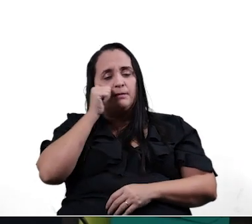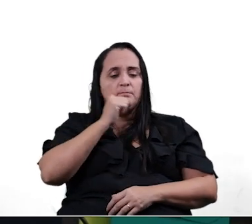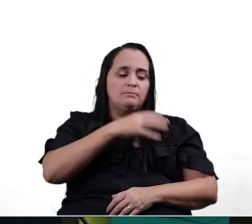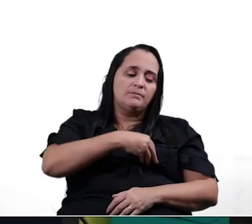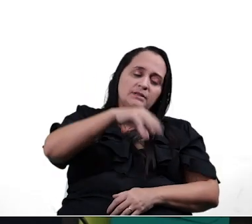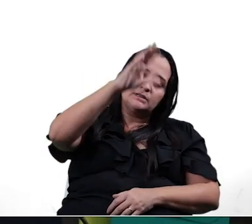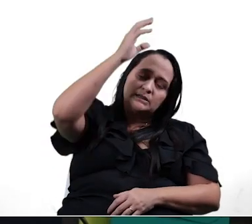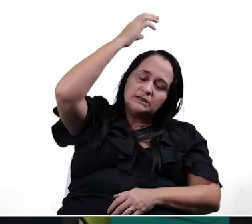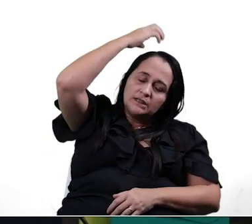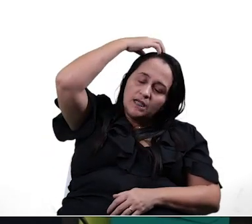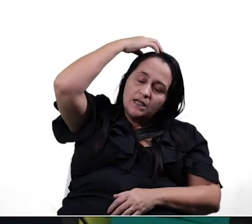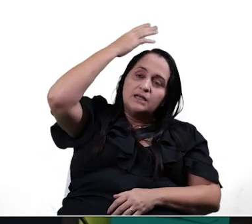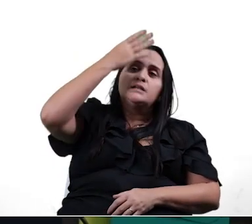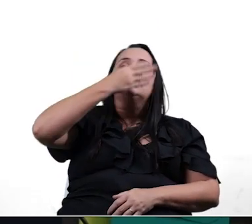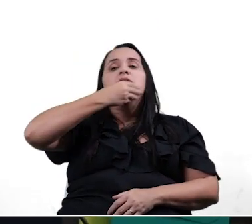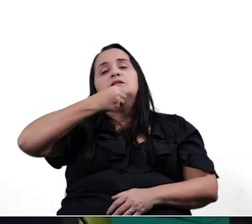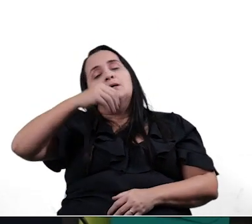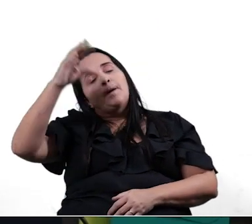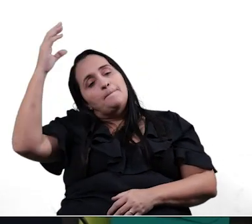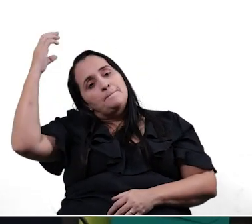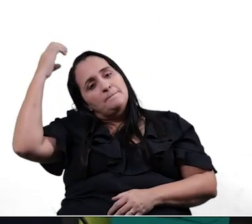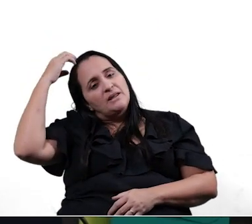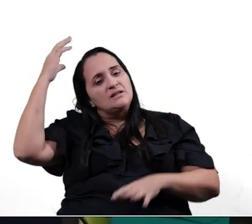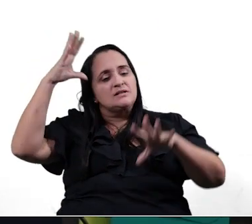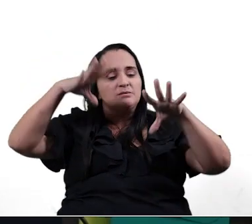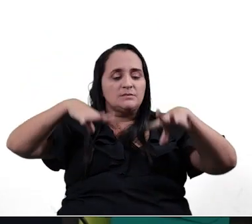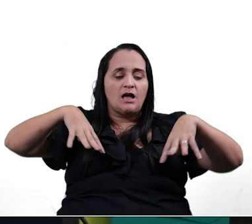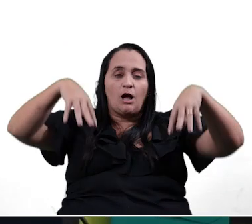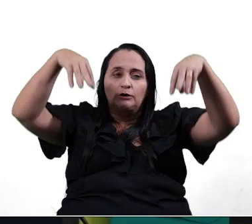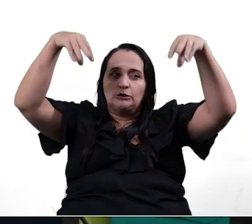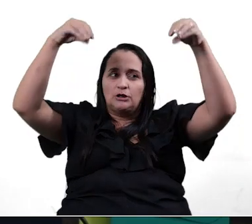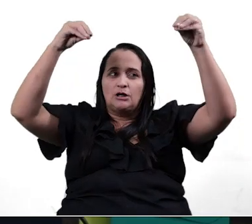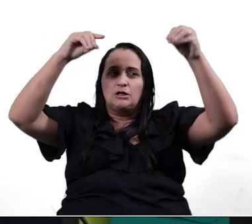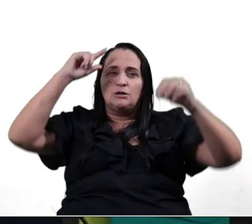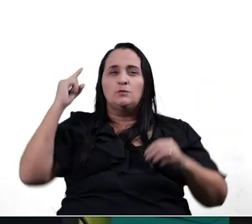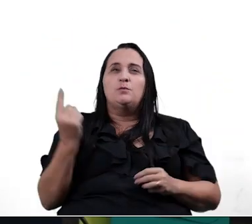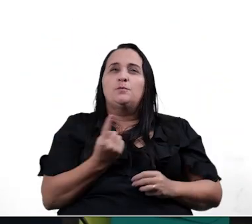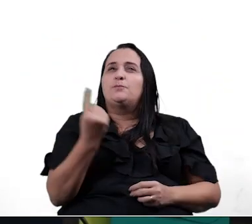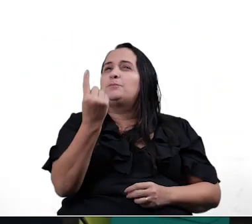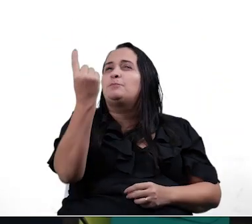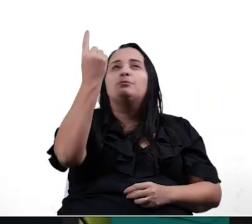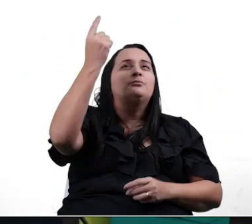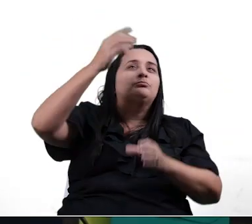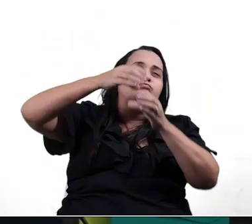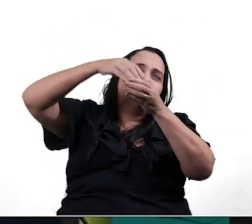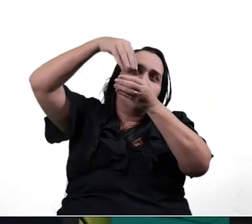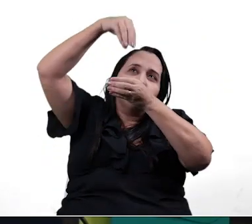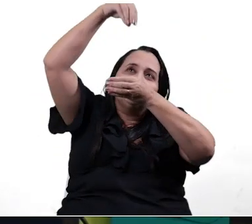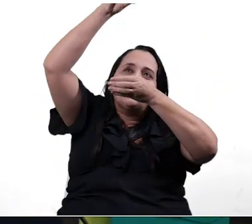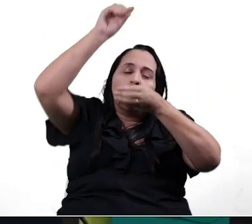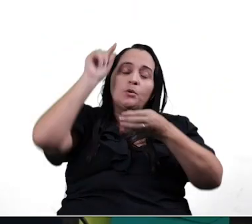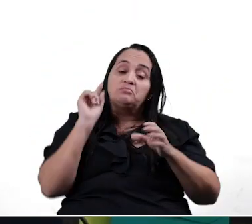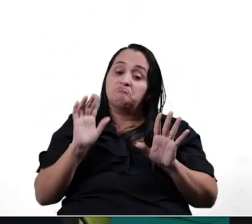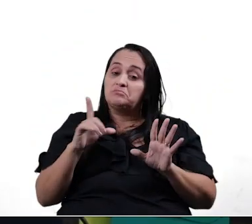tem príncipe, tem castelo, tem torre de castelo, ou alguma